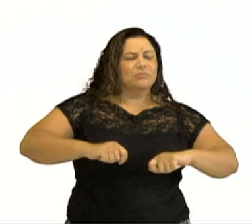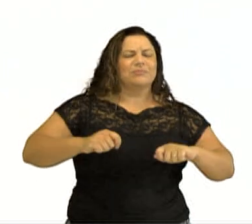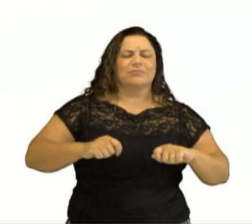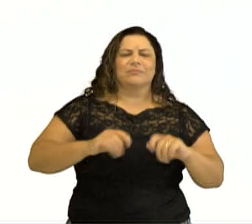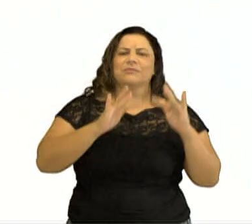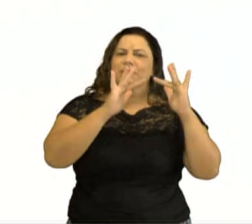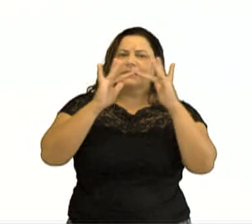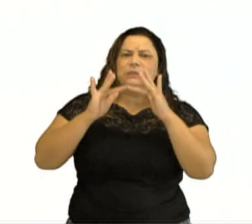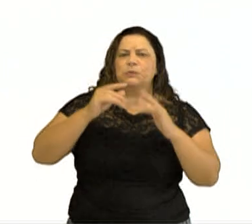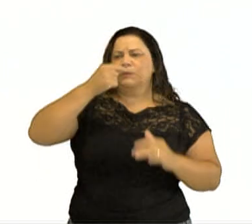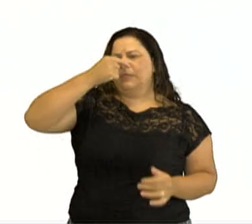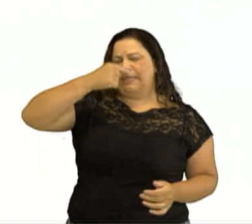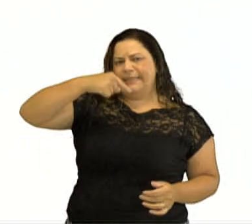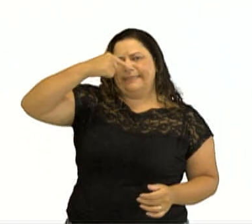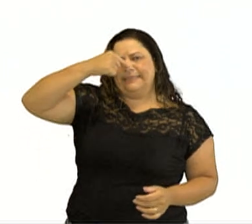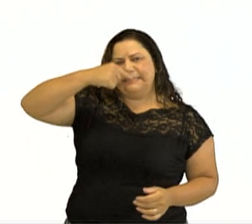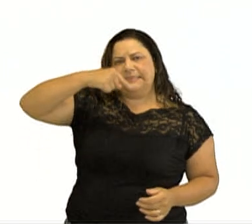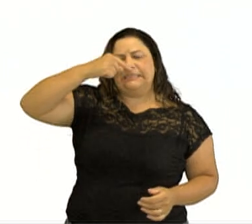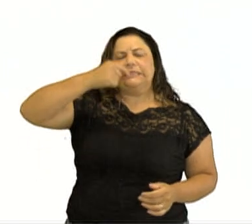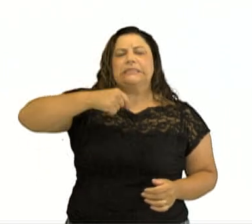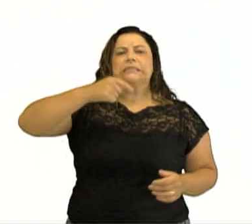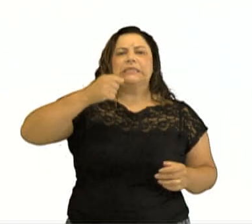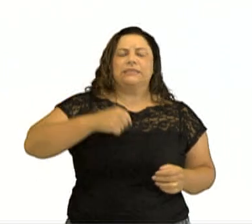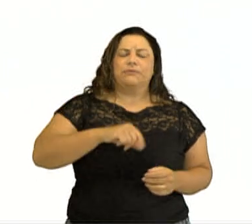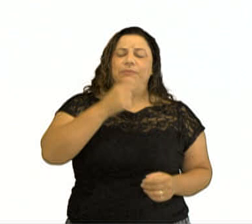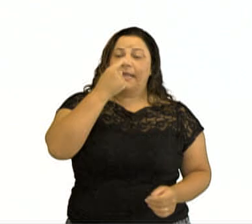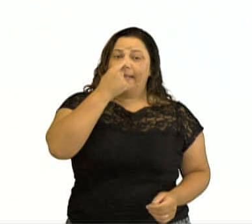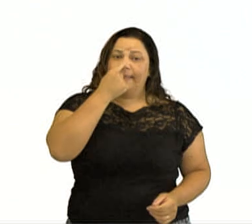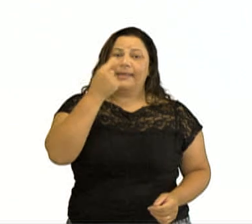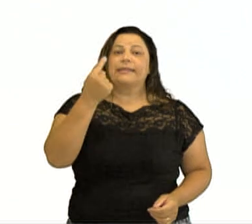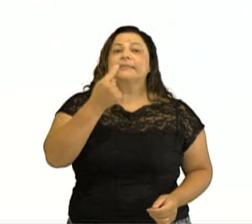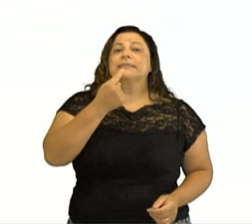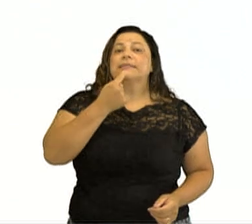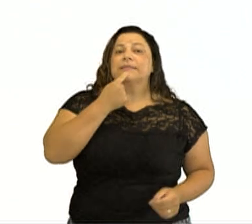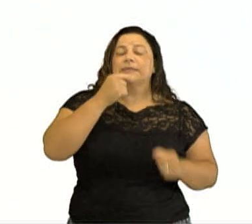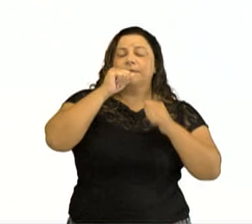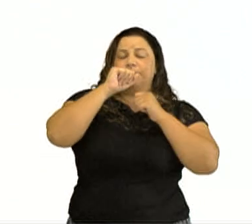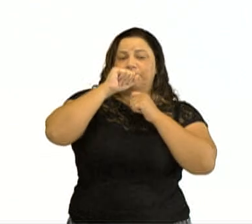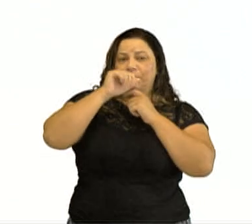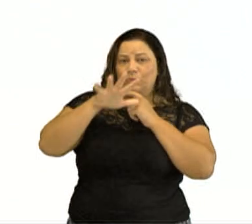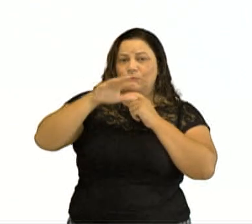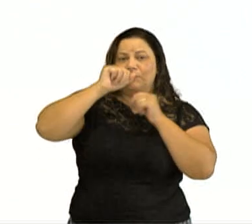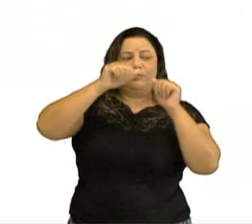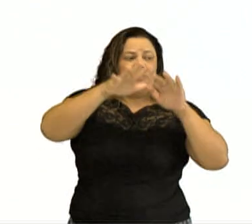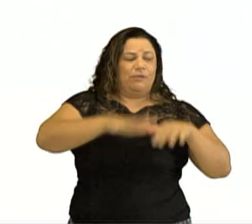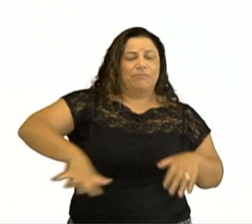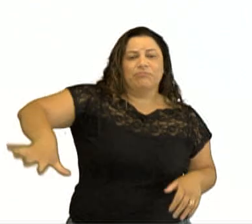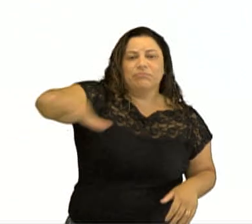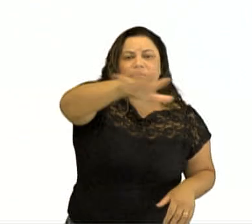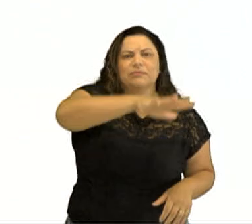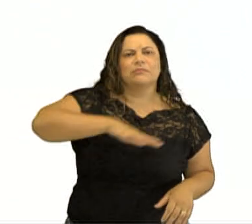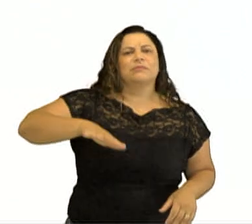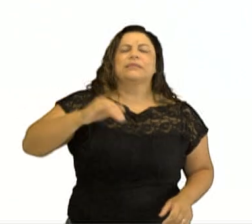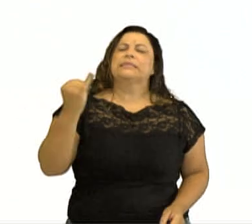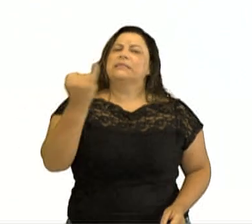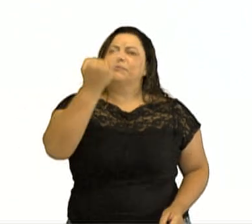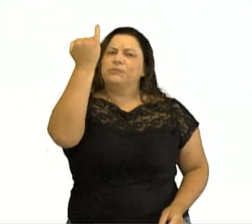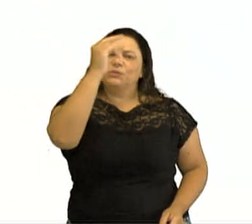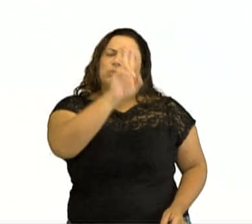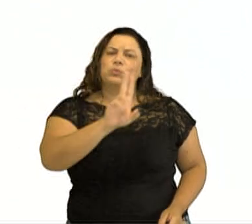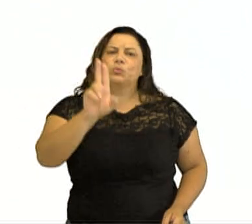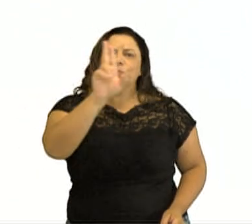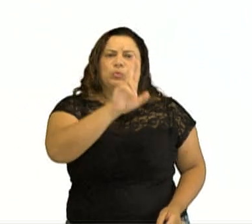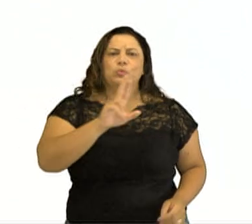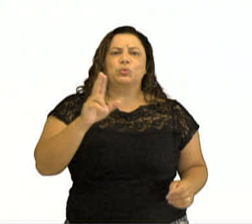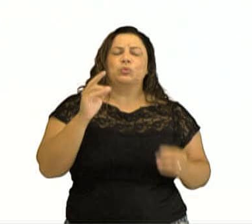das secreções das vias aéreas, nariz e boca, que são liberados no ambiente. Por isso é importante o uso de algumas